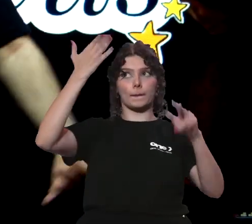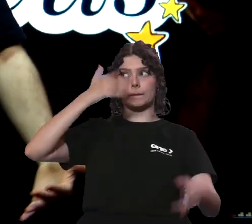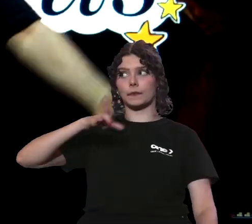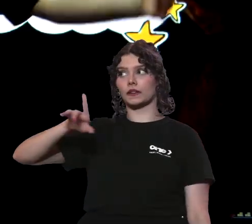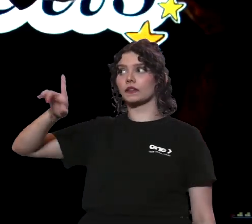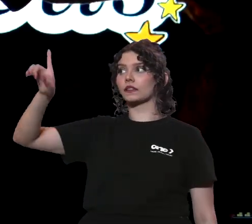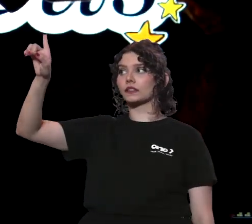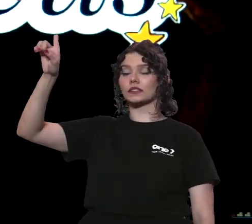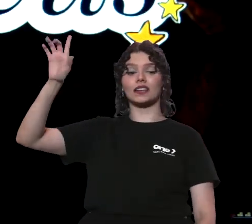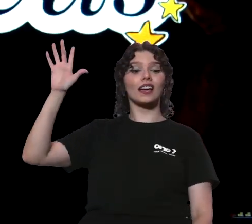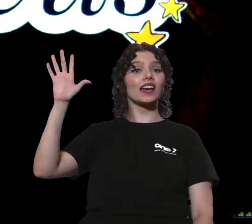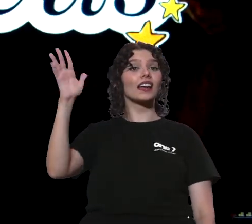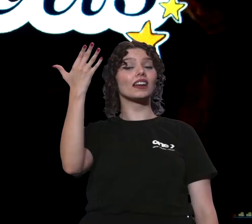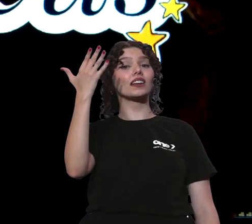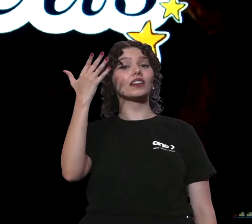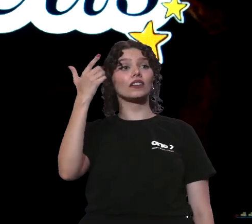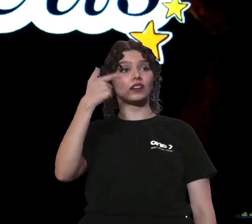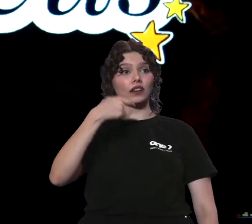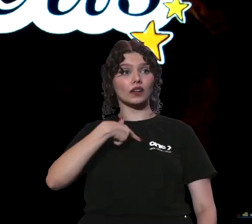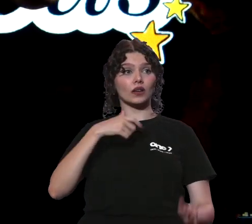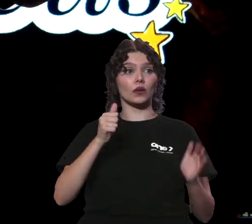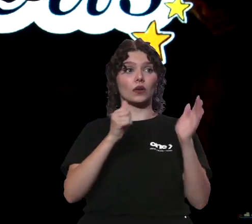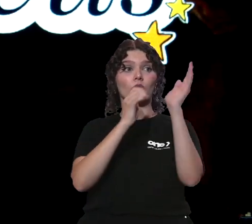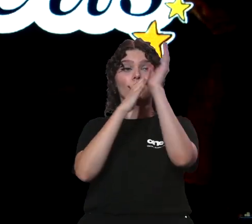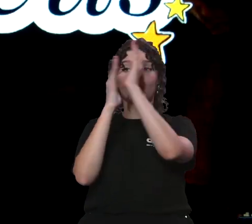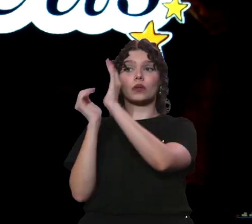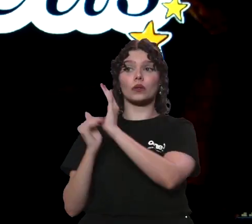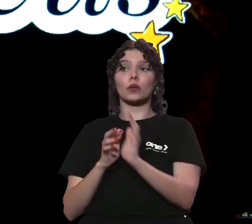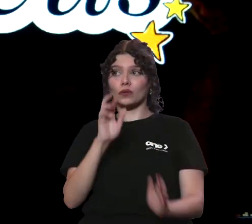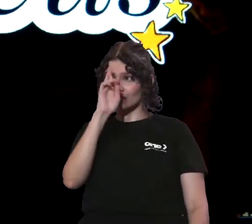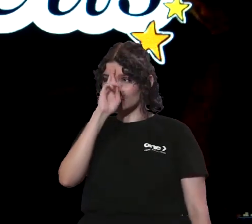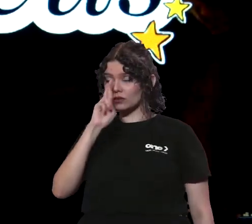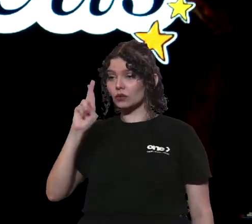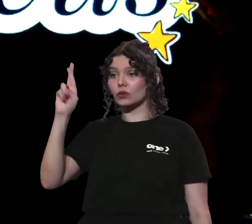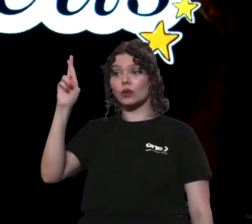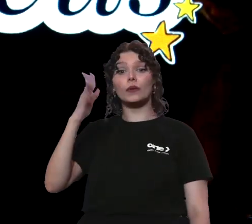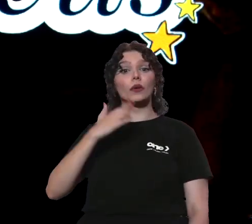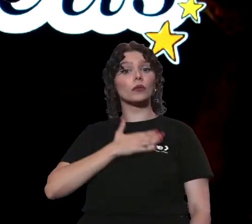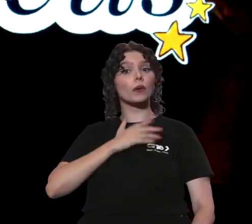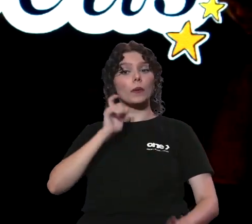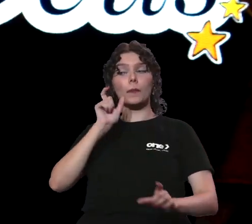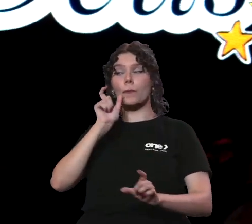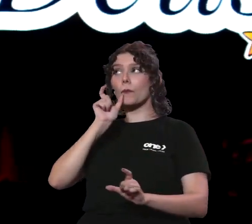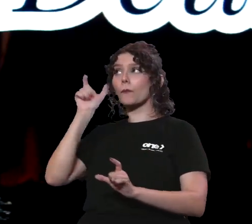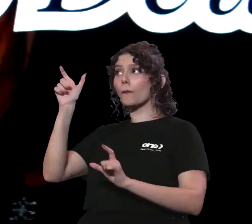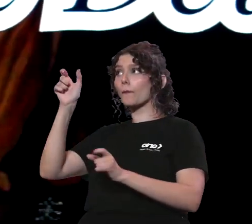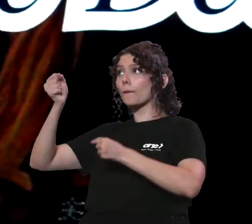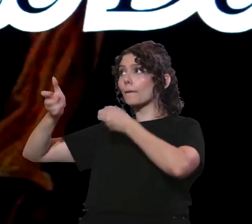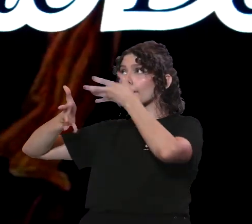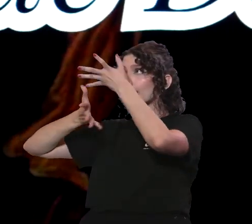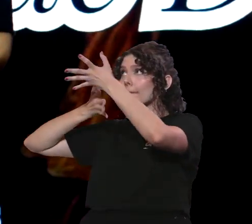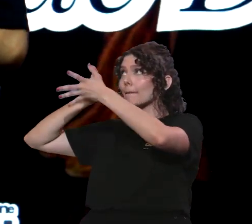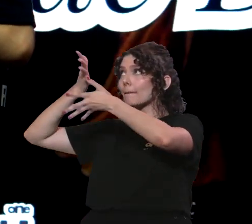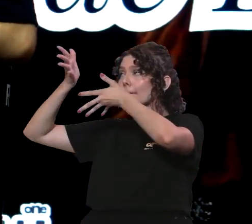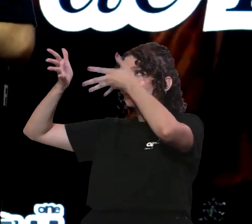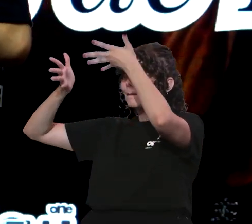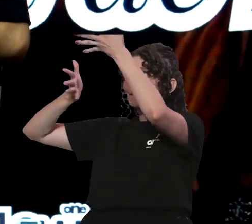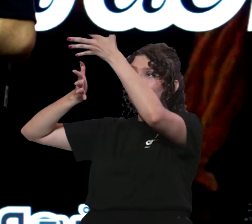de Deus acontece quando eu louvo ao Senhor com as minhas palavras e com a minha